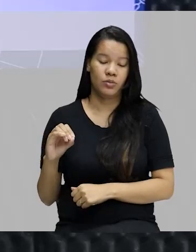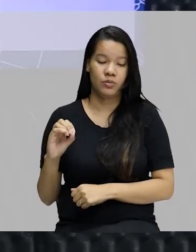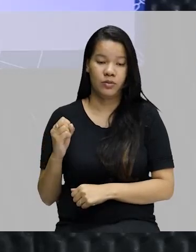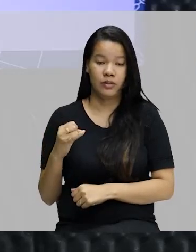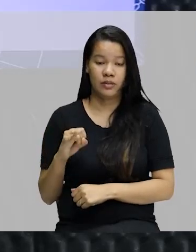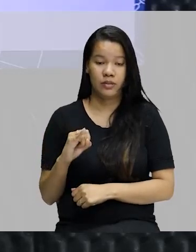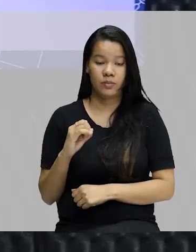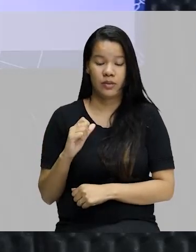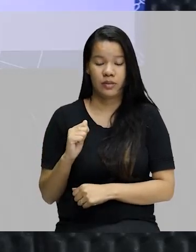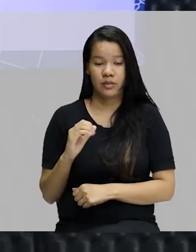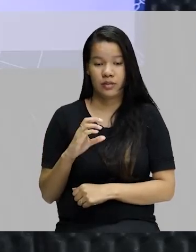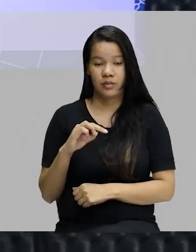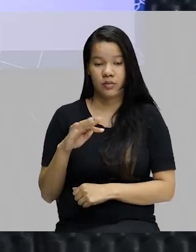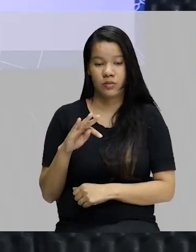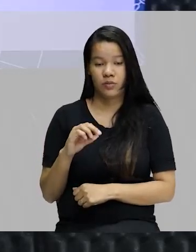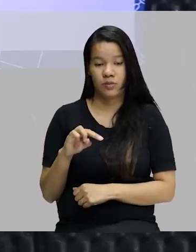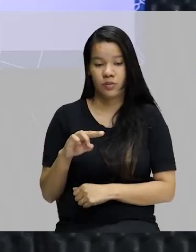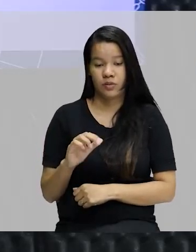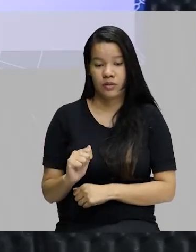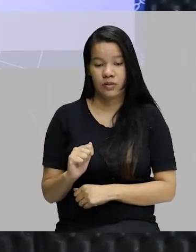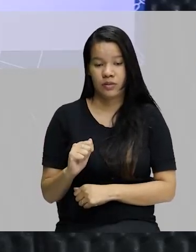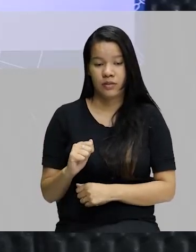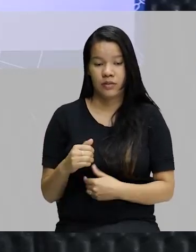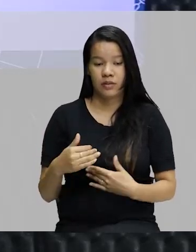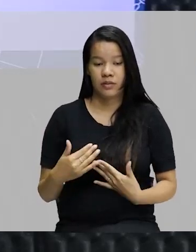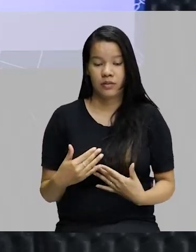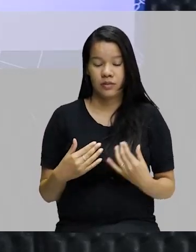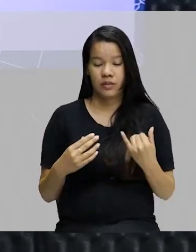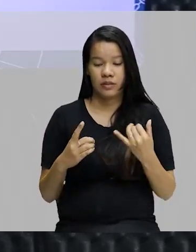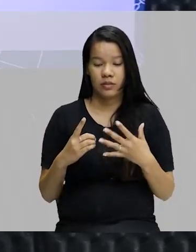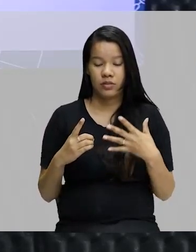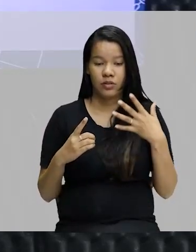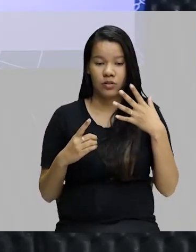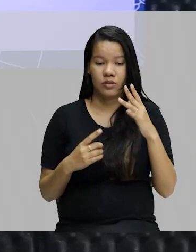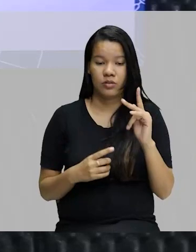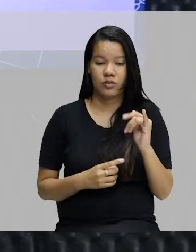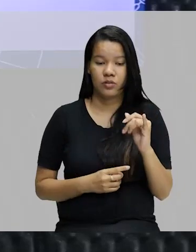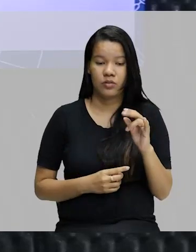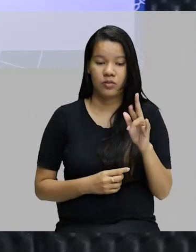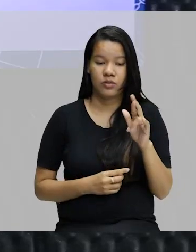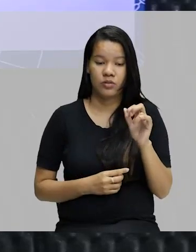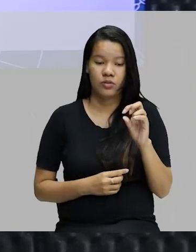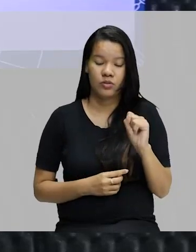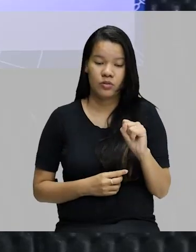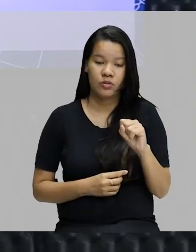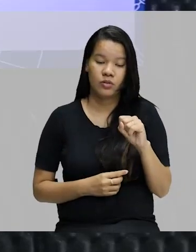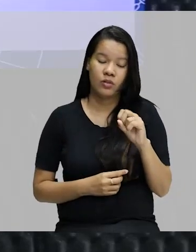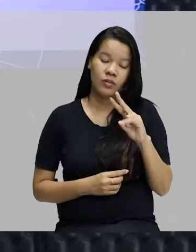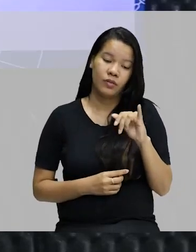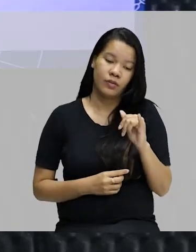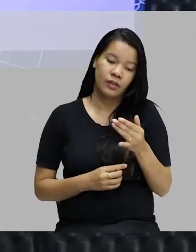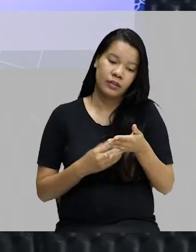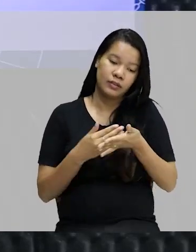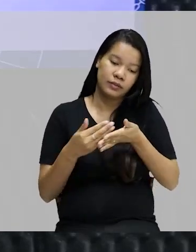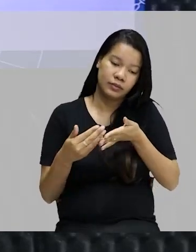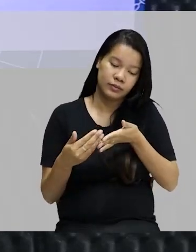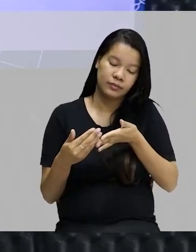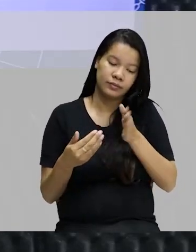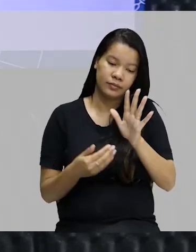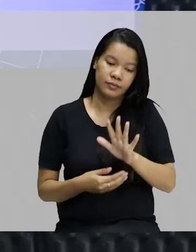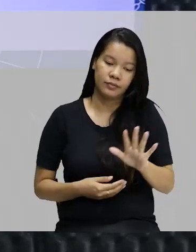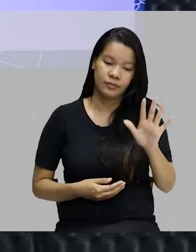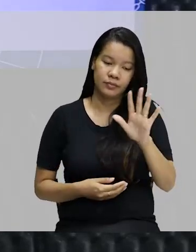for uma acetona, certo? Então, esses hidrogênios eles vão entrar na região da